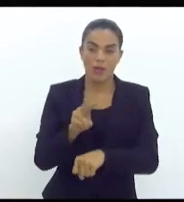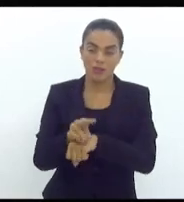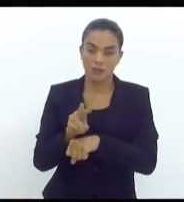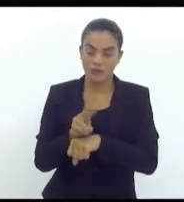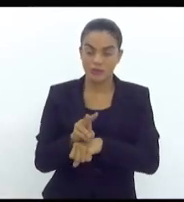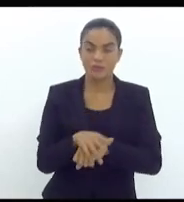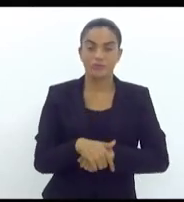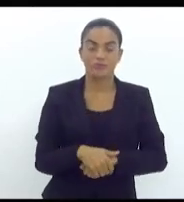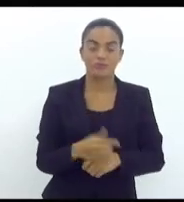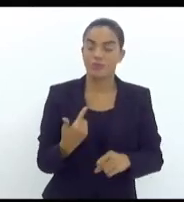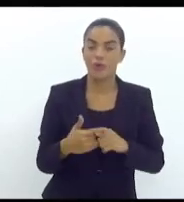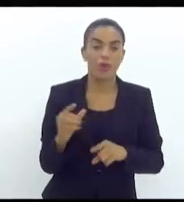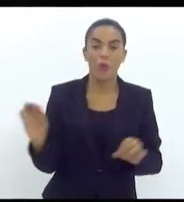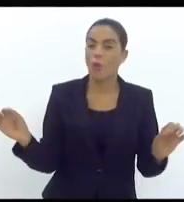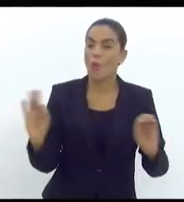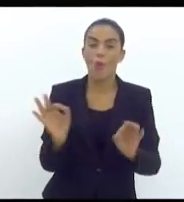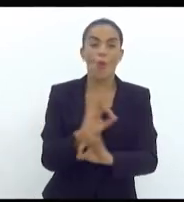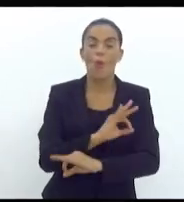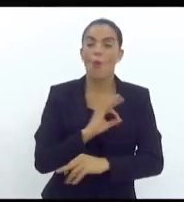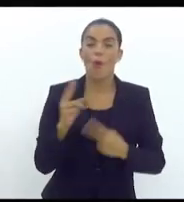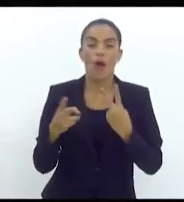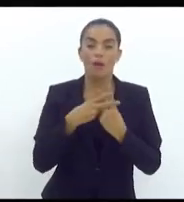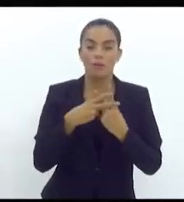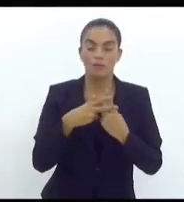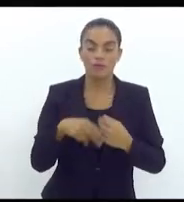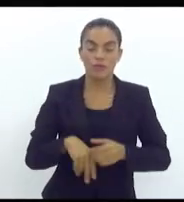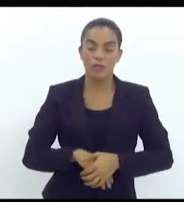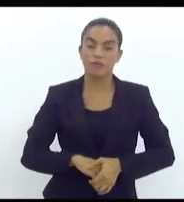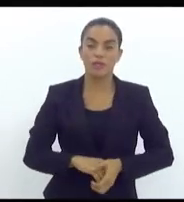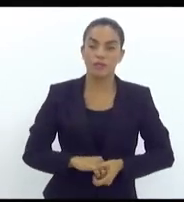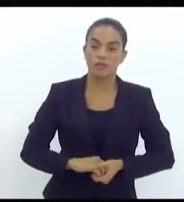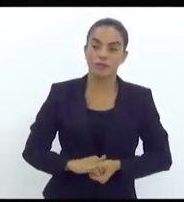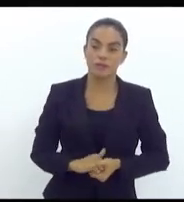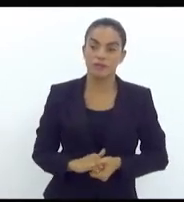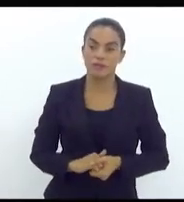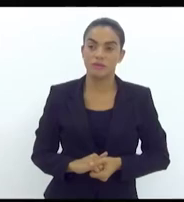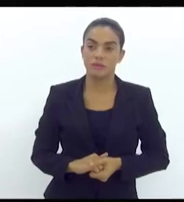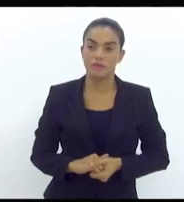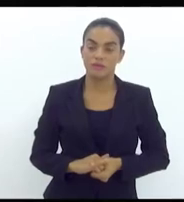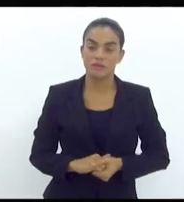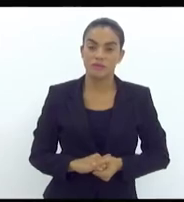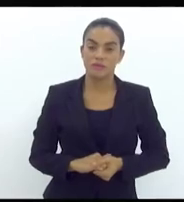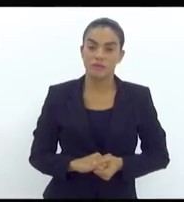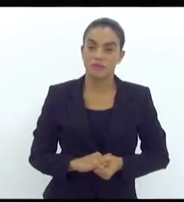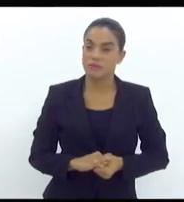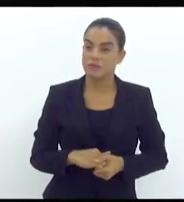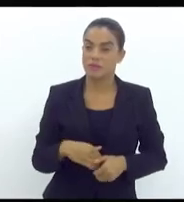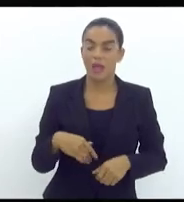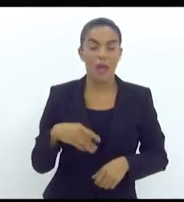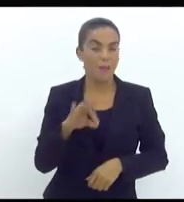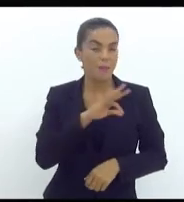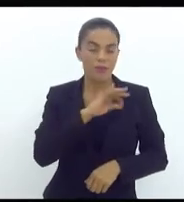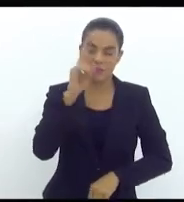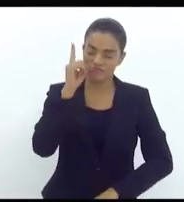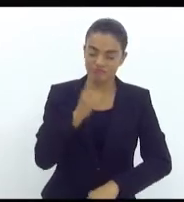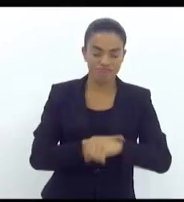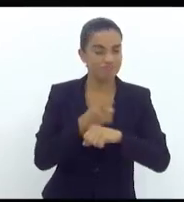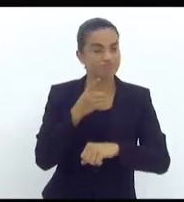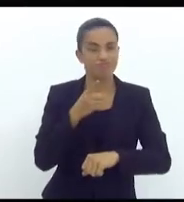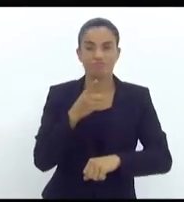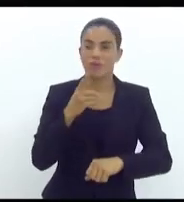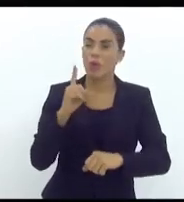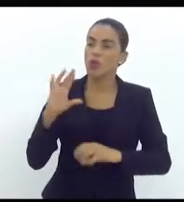porque nenhum deles está na cadeia hoje a polícia imediatamente colocaria